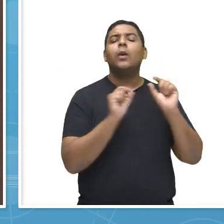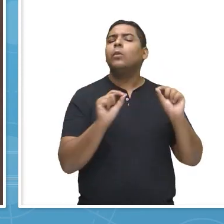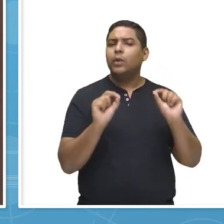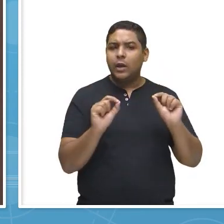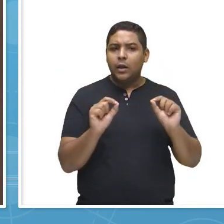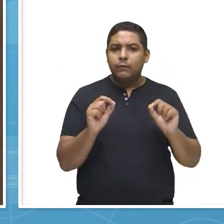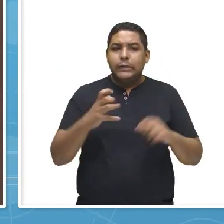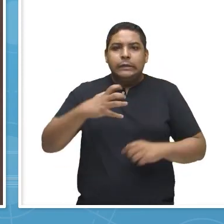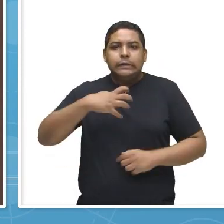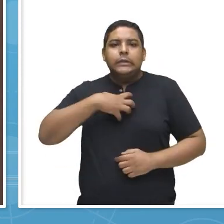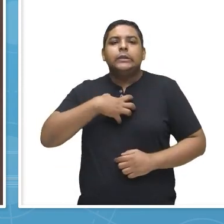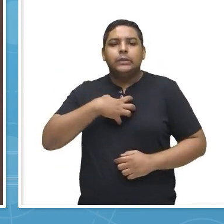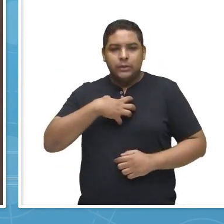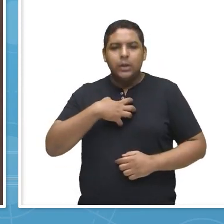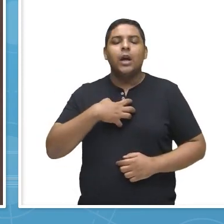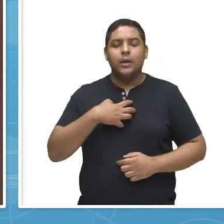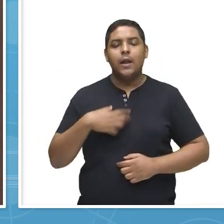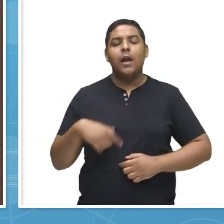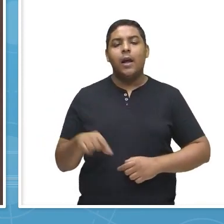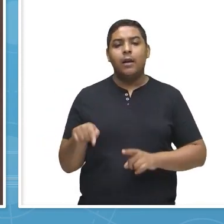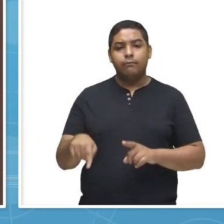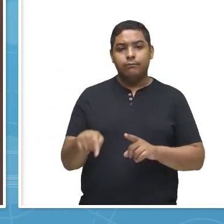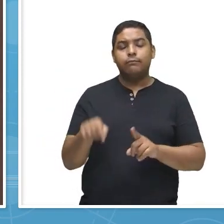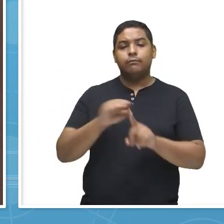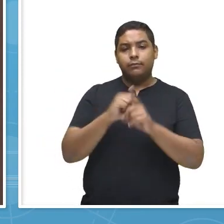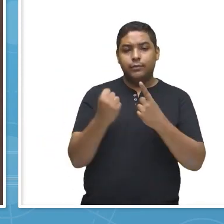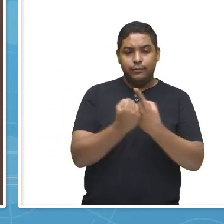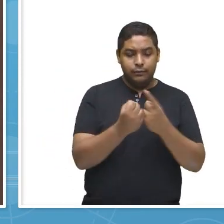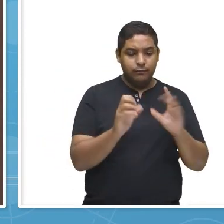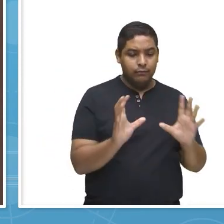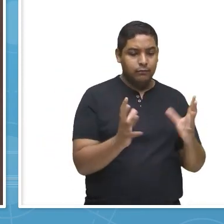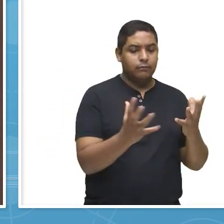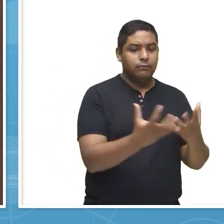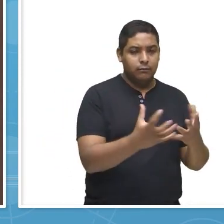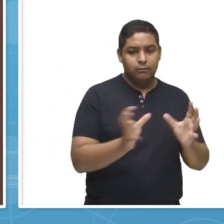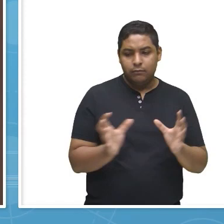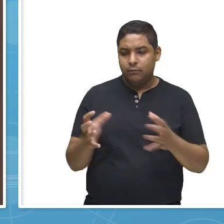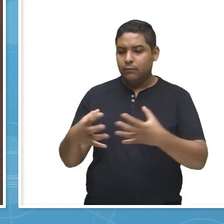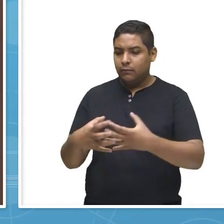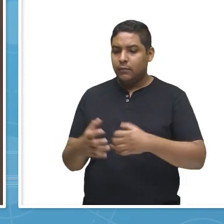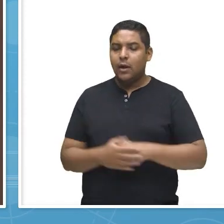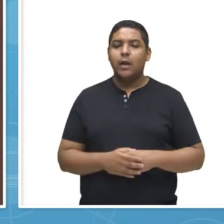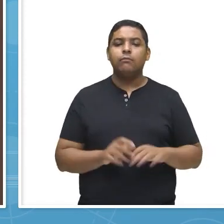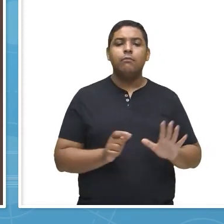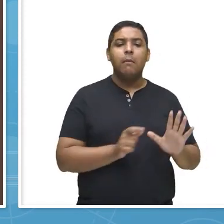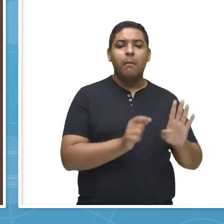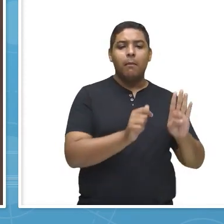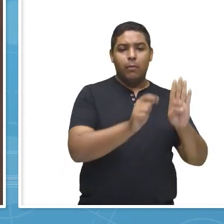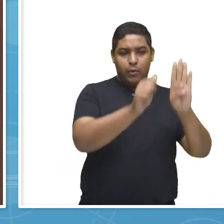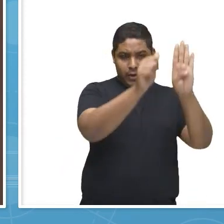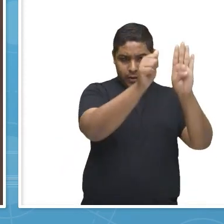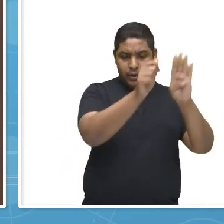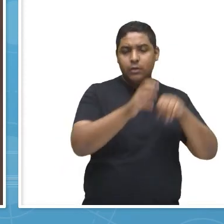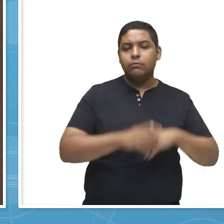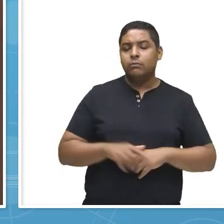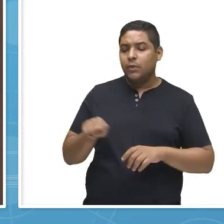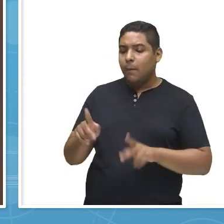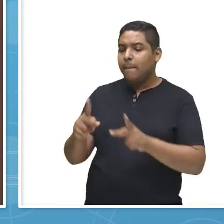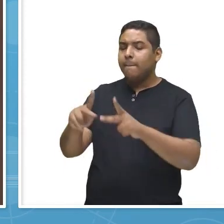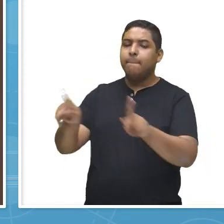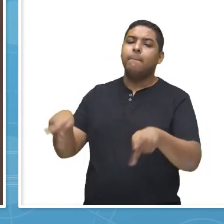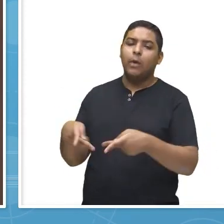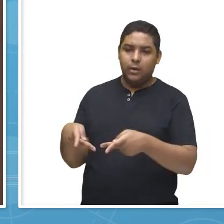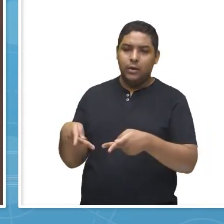tensão, tá, entre as classes sociais, a burguesia e o proletariado. E aí vale lembrar, né, que